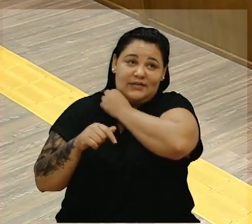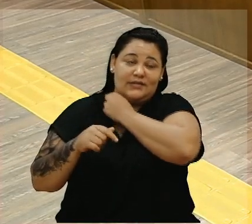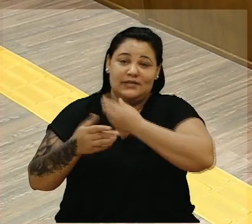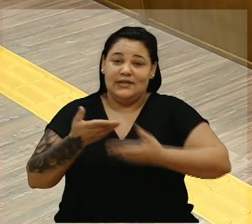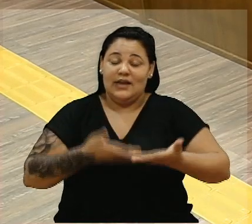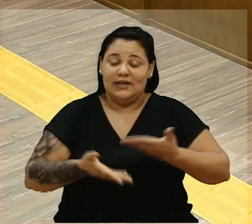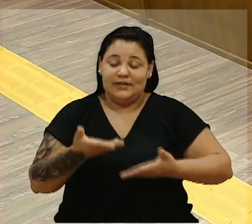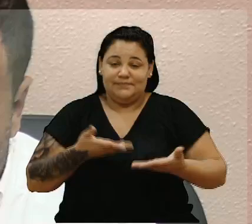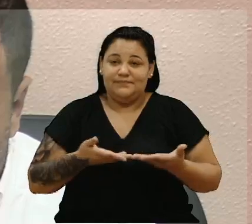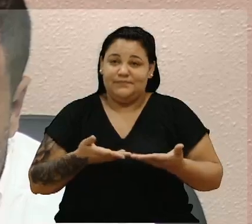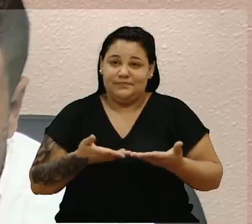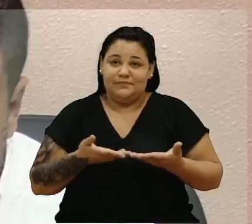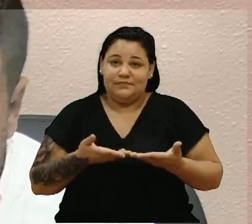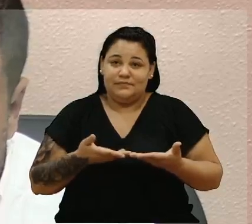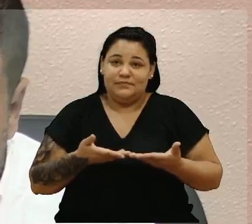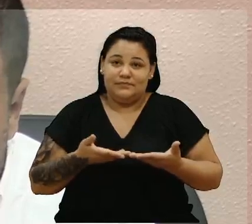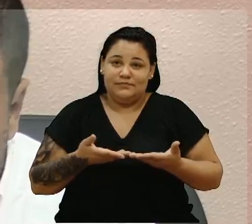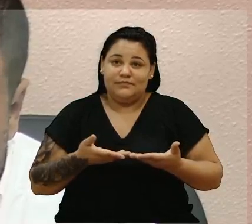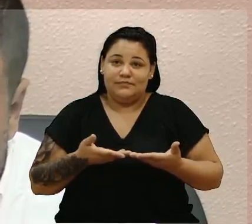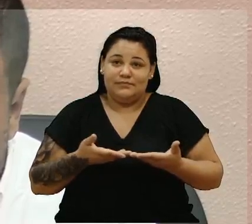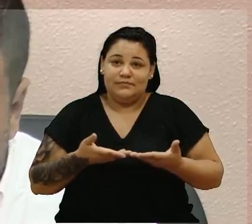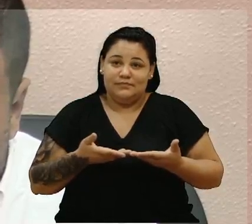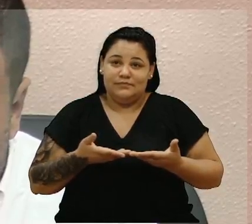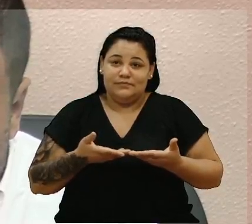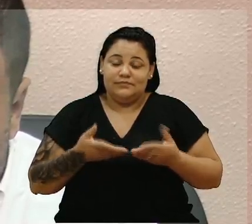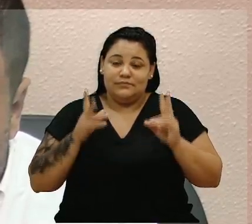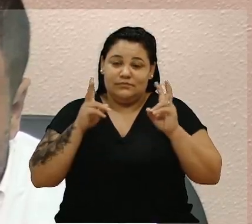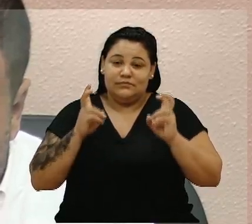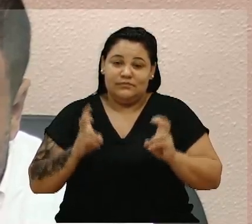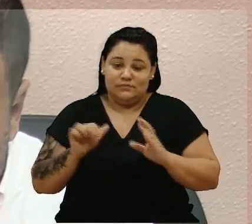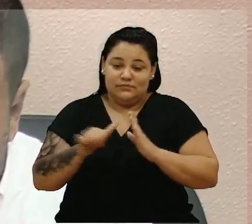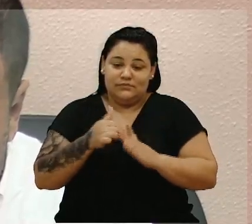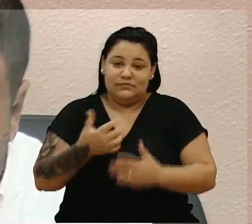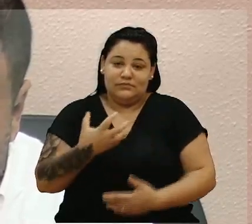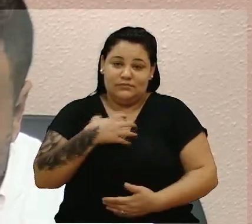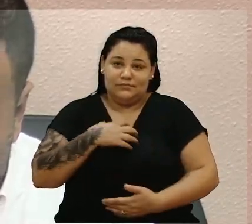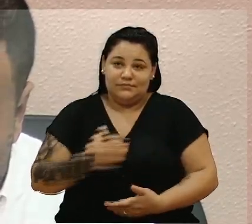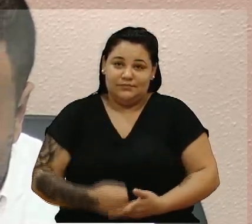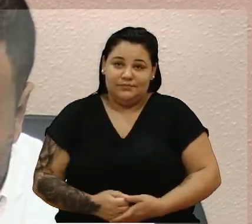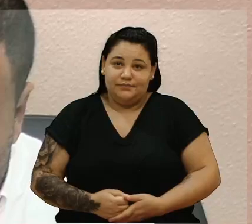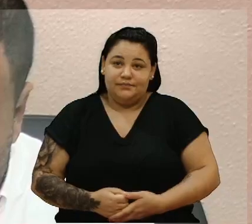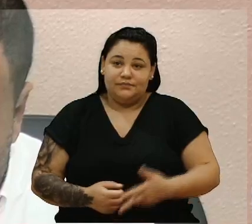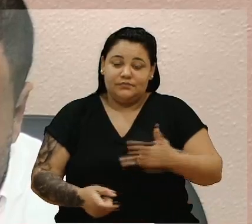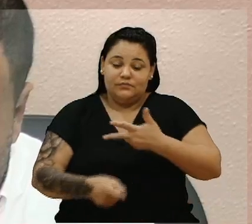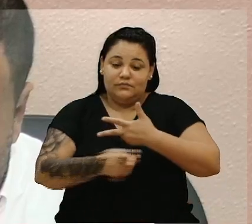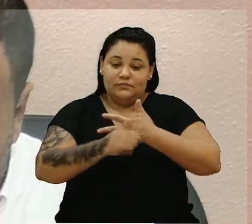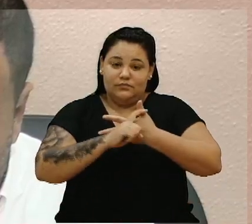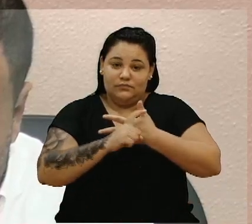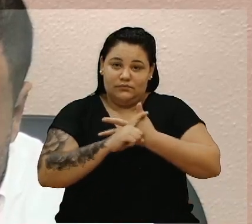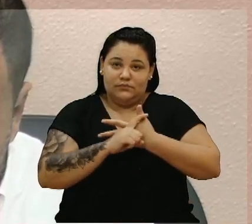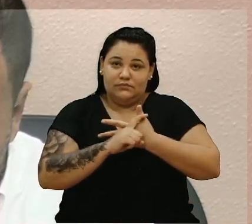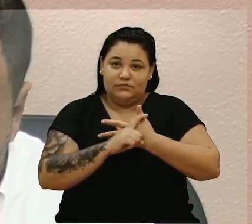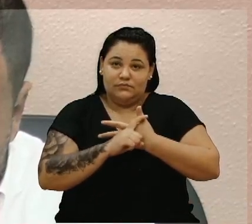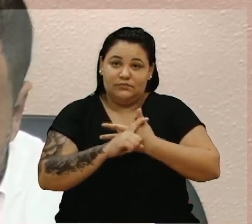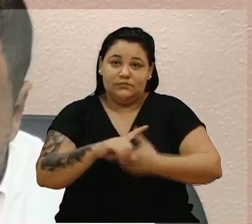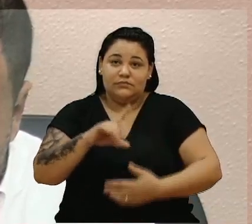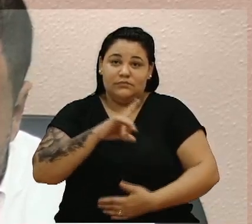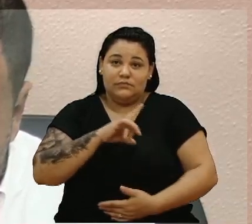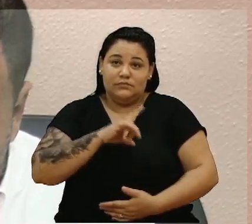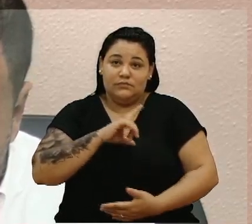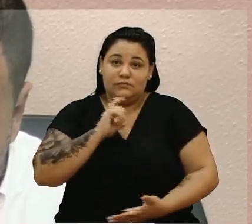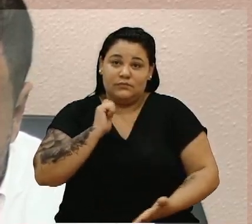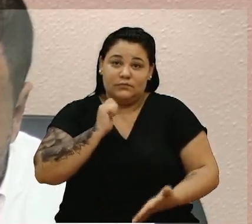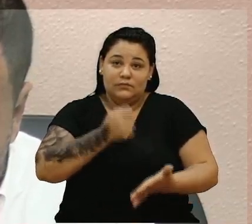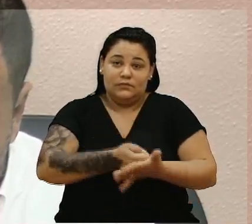das matérias da melhor forma possível. O executivo, ele tem o dever,